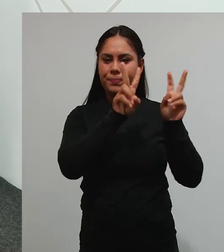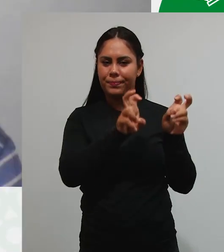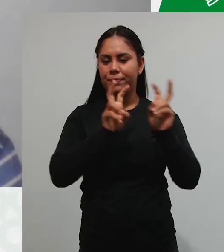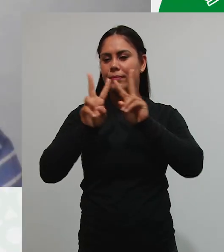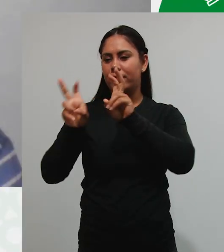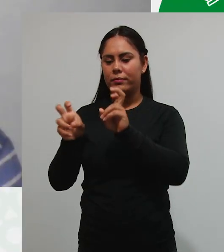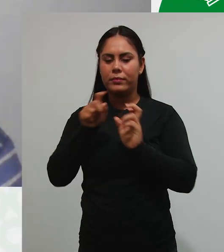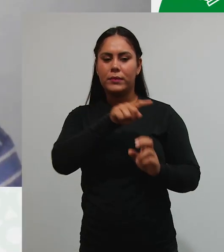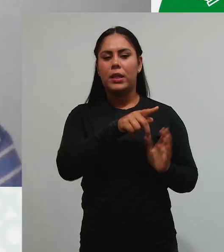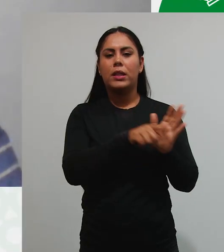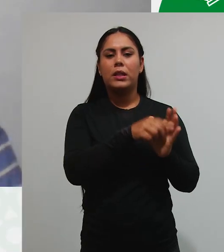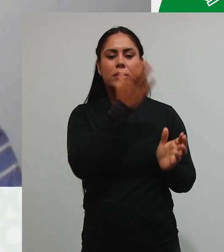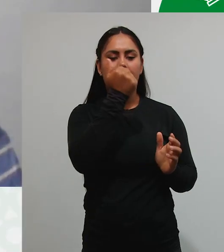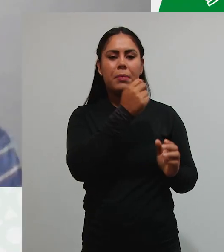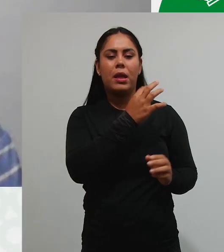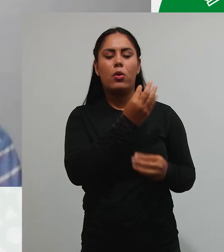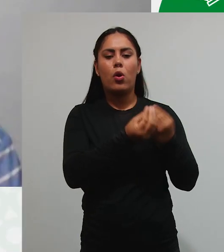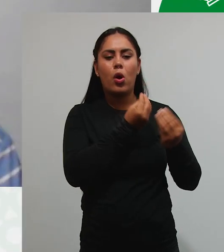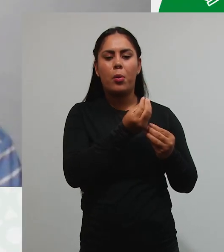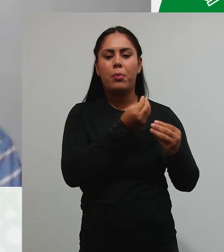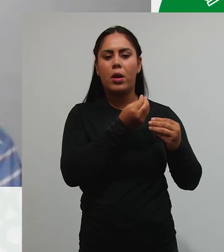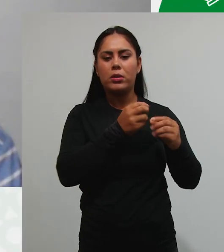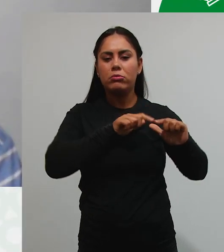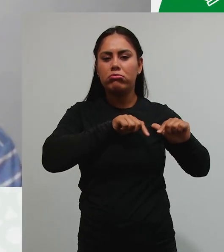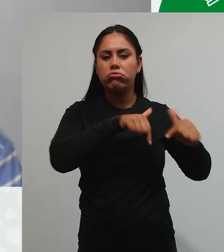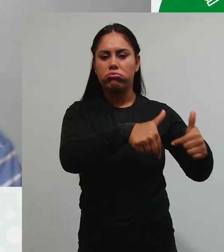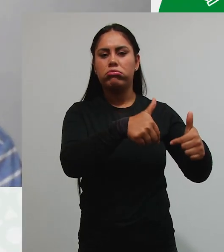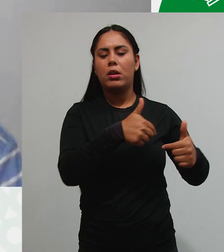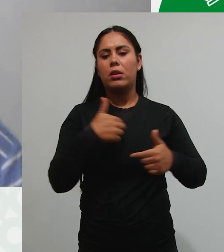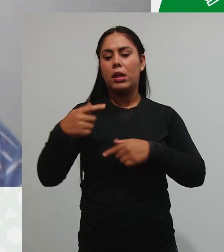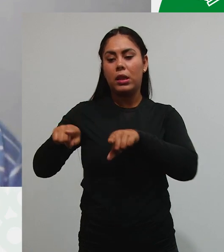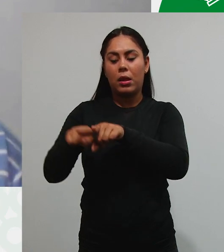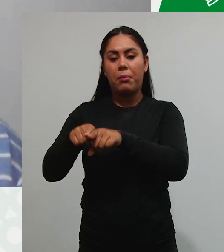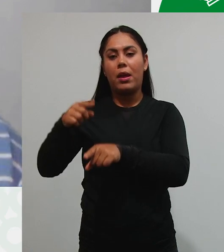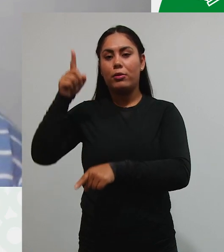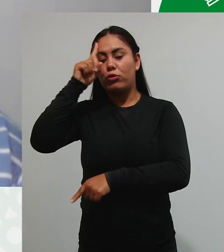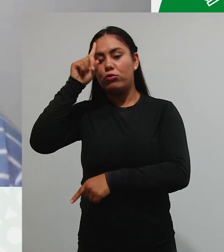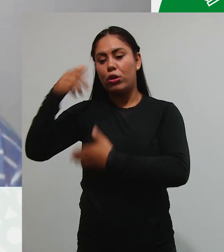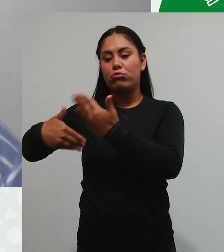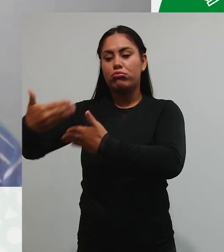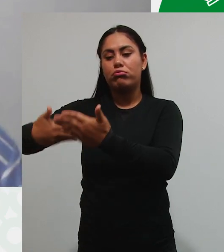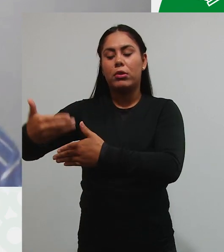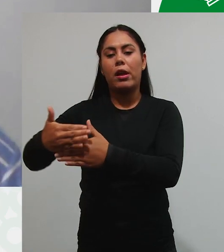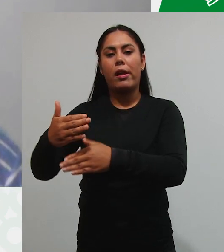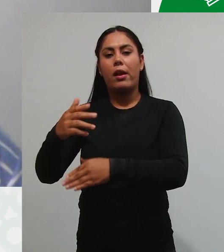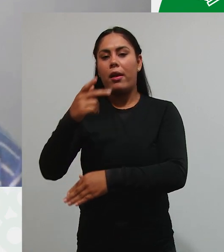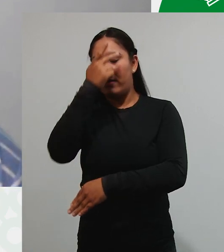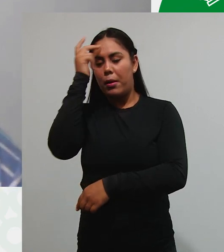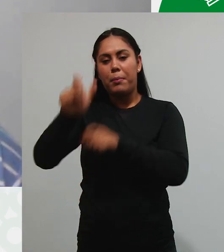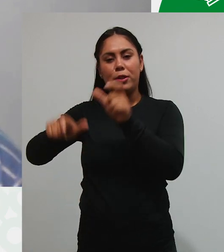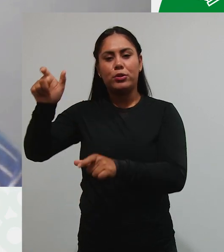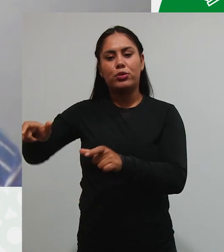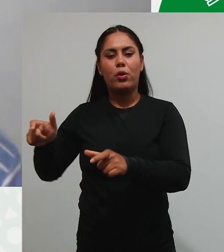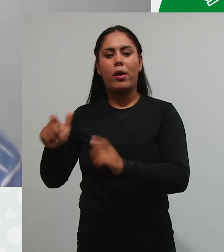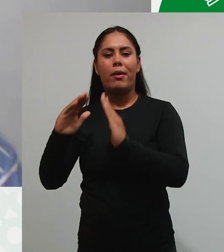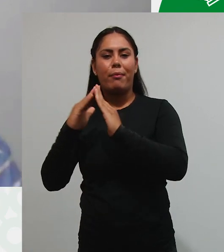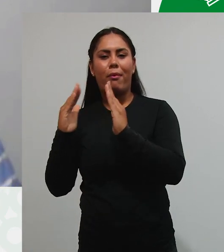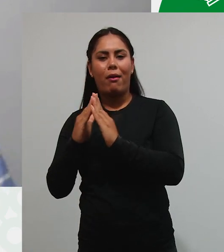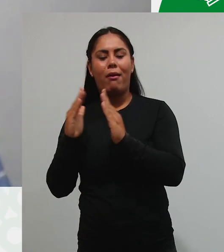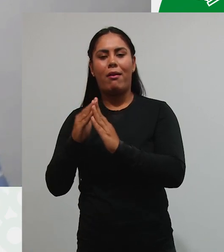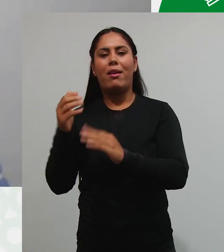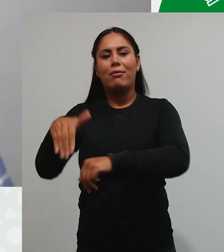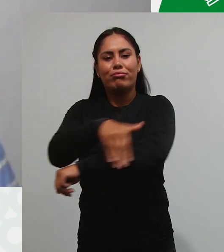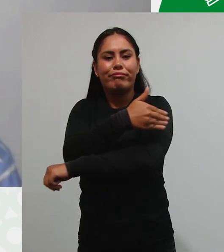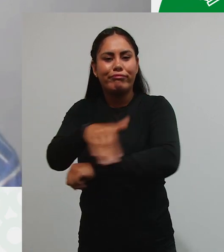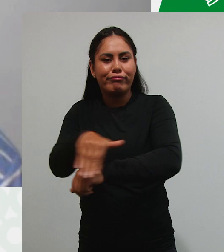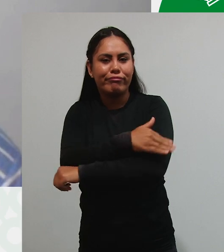sobrevivência, né, e cotidiano das pessoas que estavam em situação de rua. E isso culminou com um período muito interessante, porque